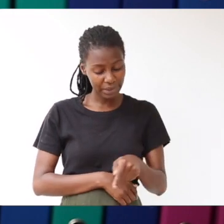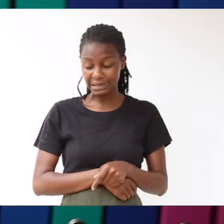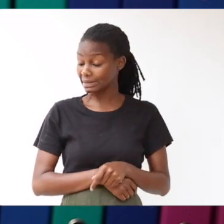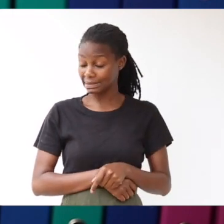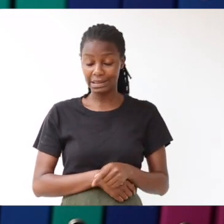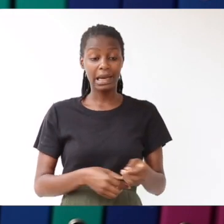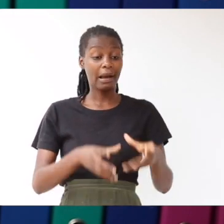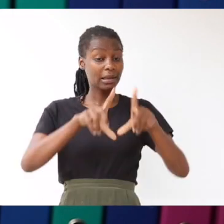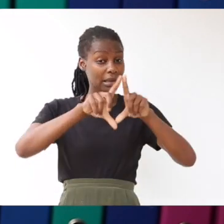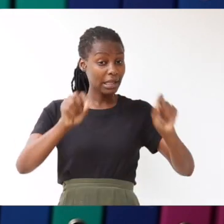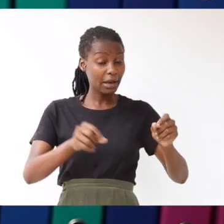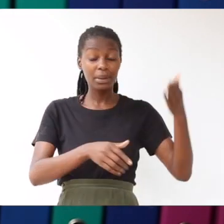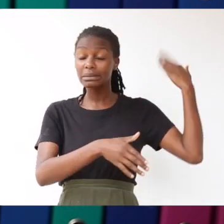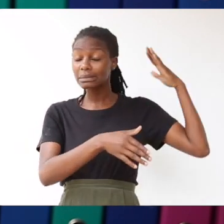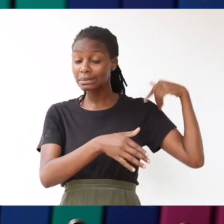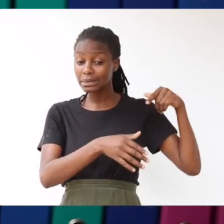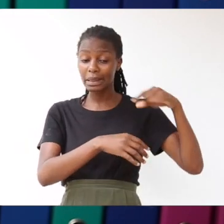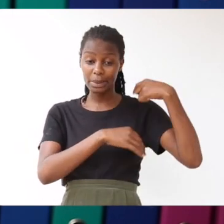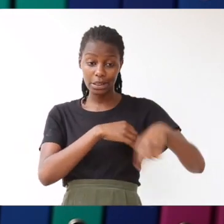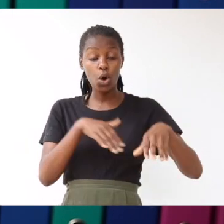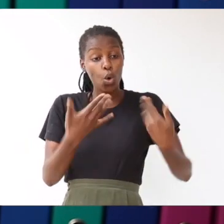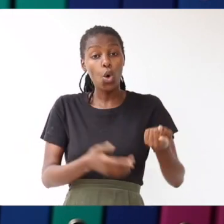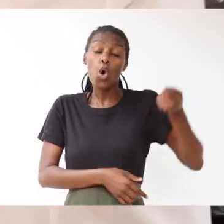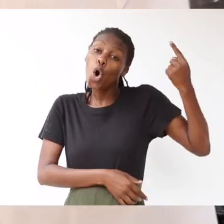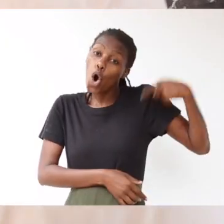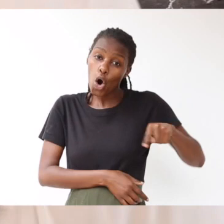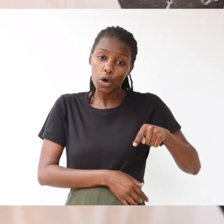que a matéria que eu dei na semana passada ou ontem